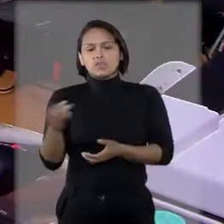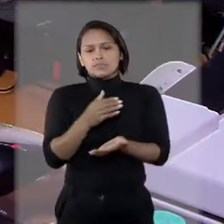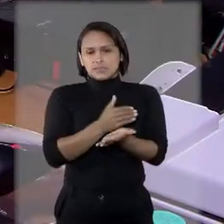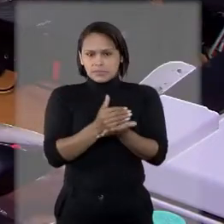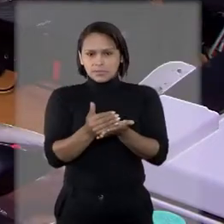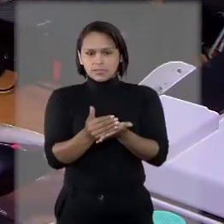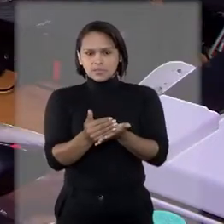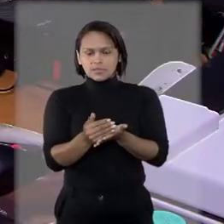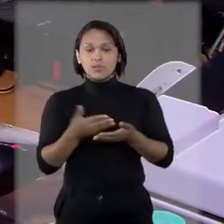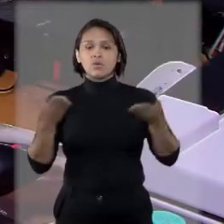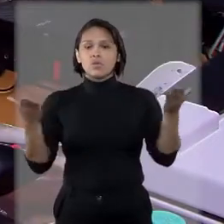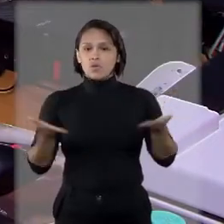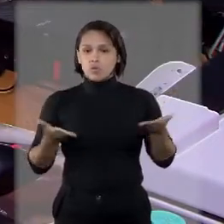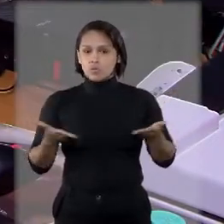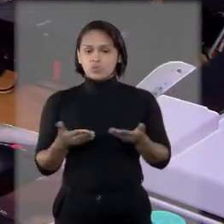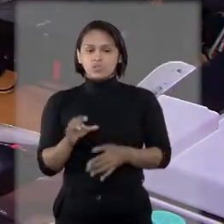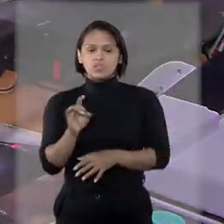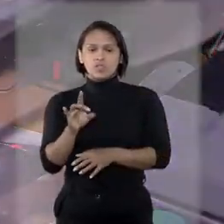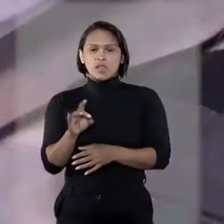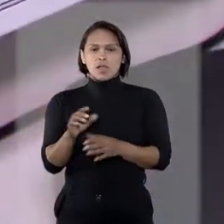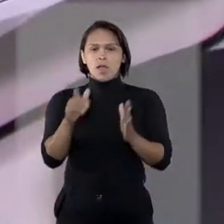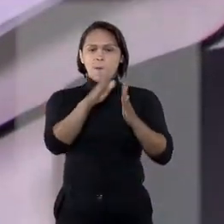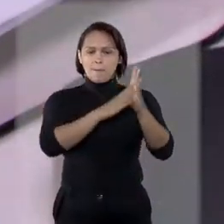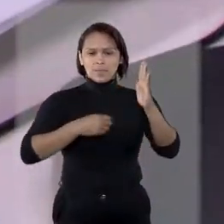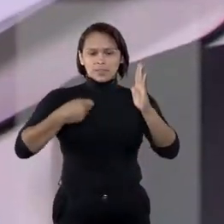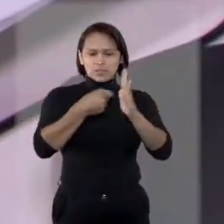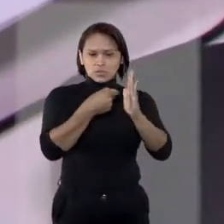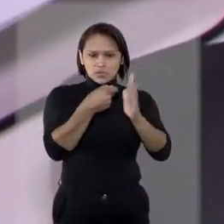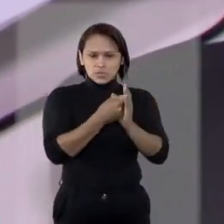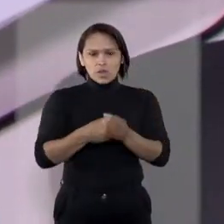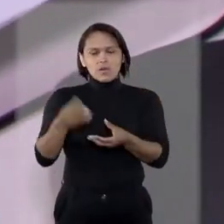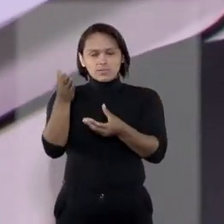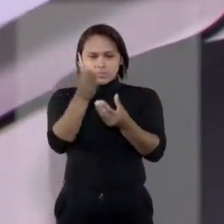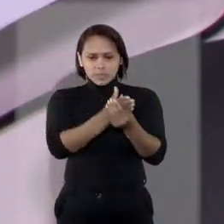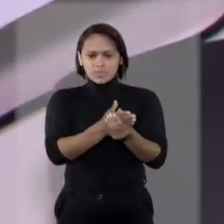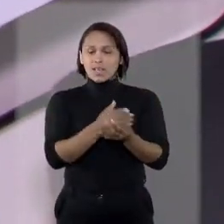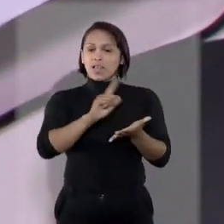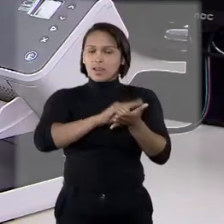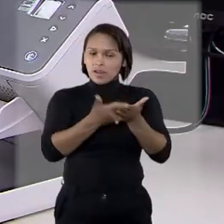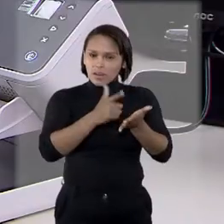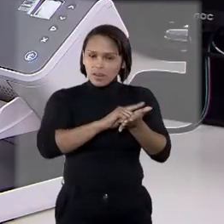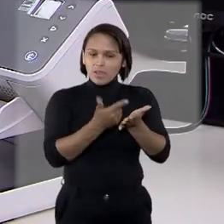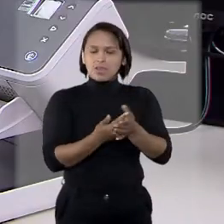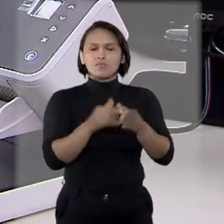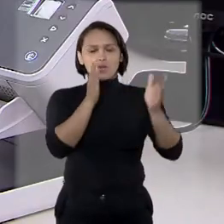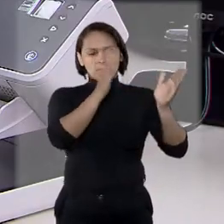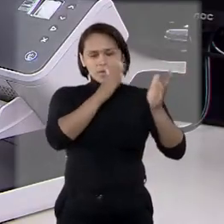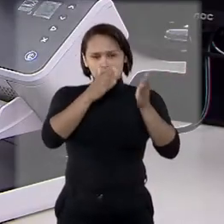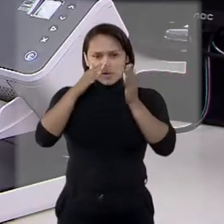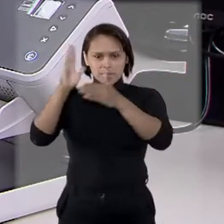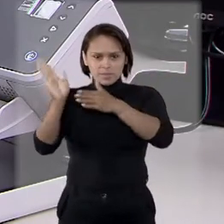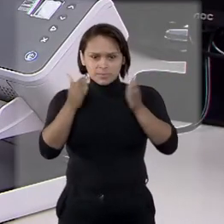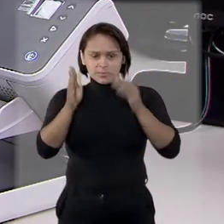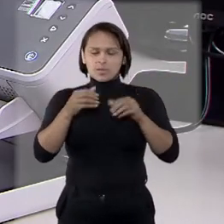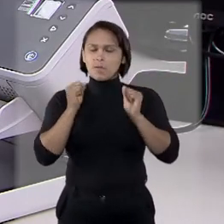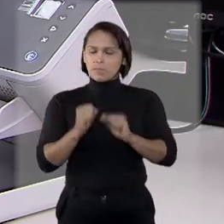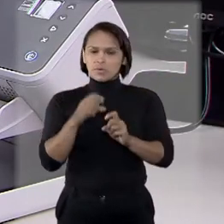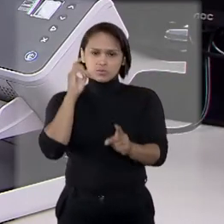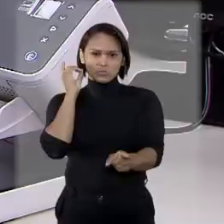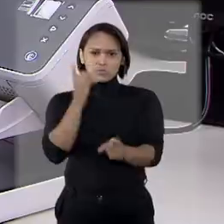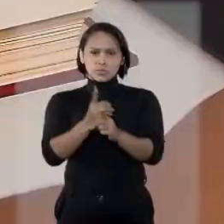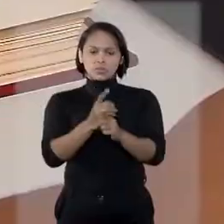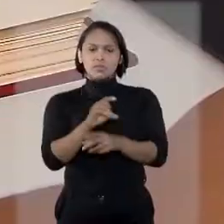novas iniciativas. Hoje, além de petições e peças processuais, livros e periódicos da biblioteca podem ser